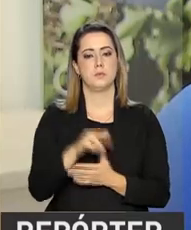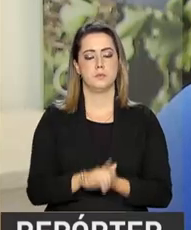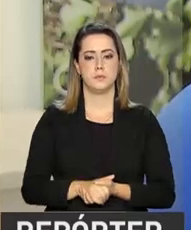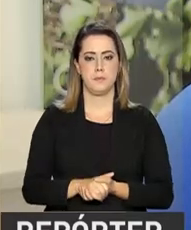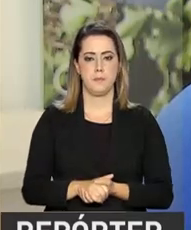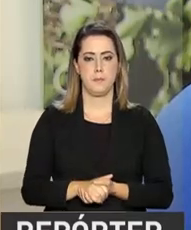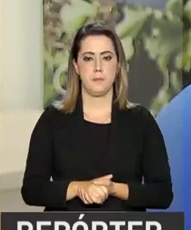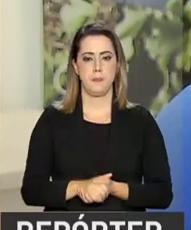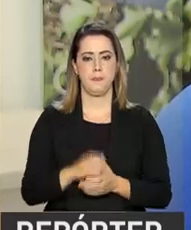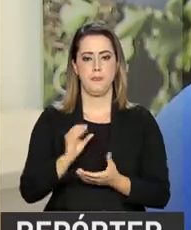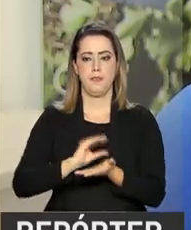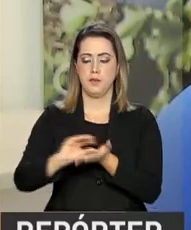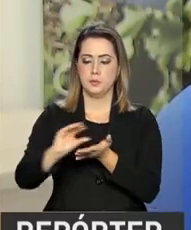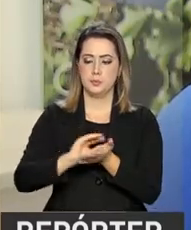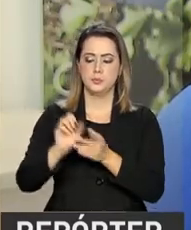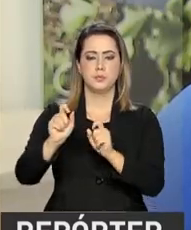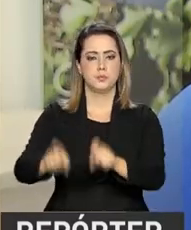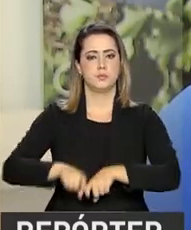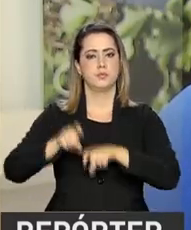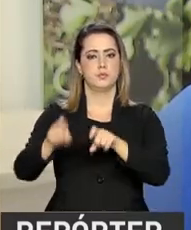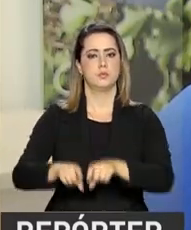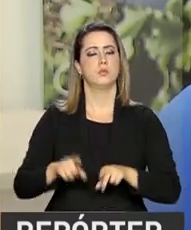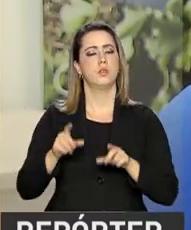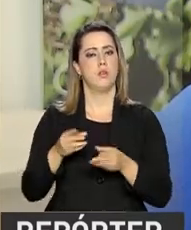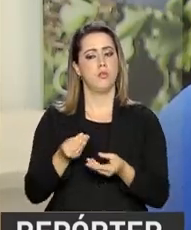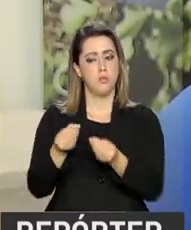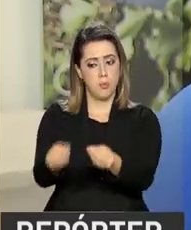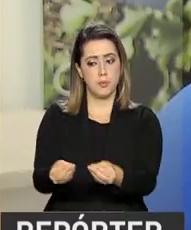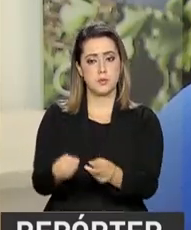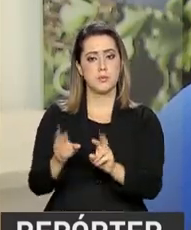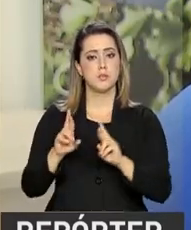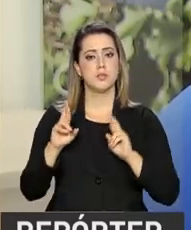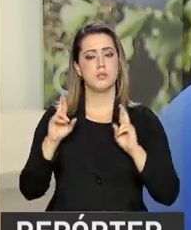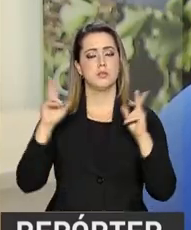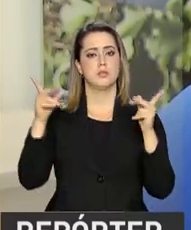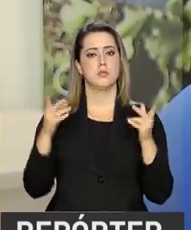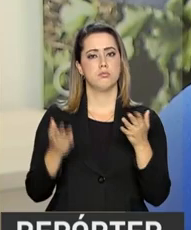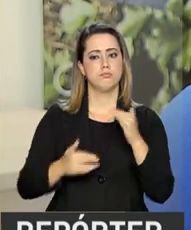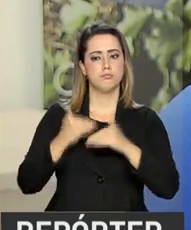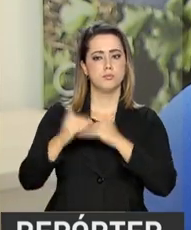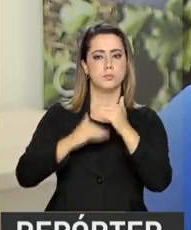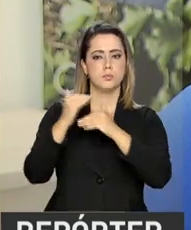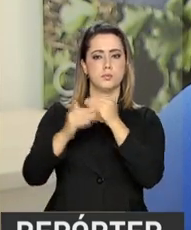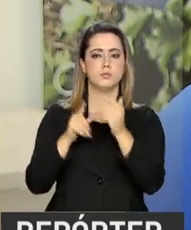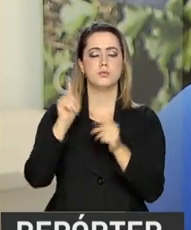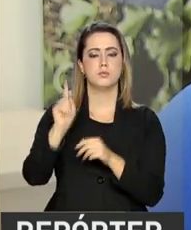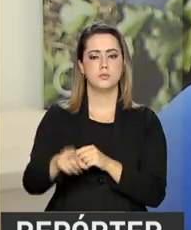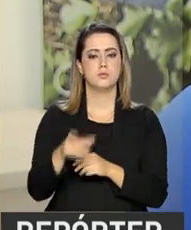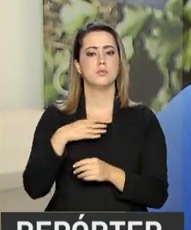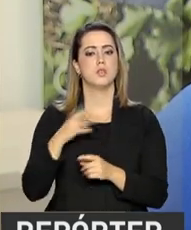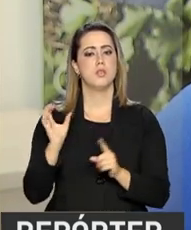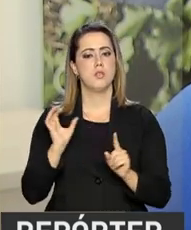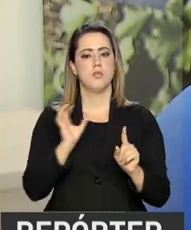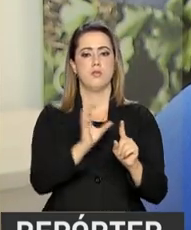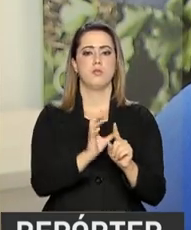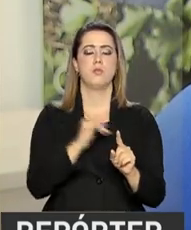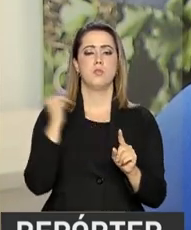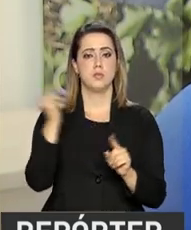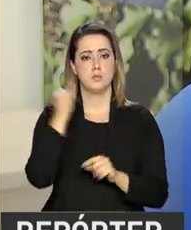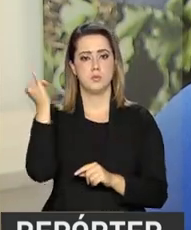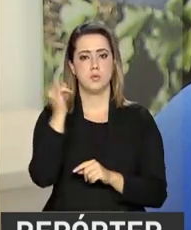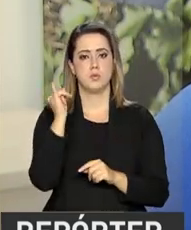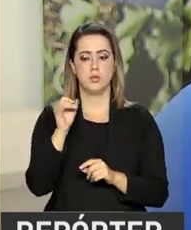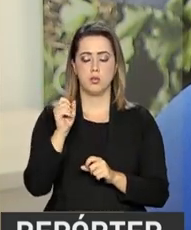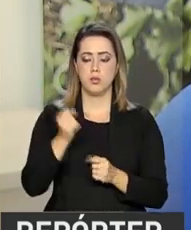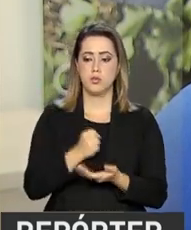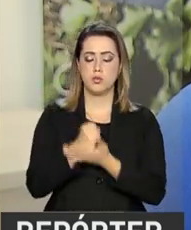Investir na agricultura familiar, você dá condições diferenciadas de produção e de aumento de produção para a agricultura familiar, você tem um reflexo imediato na